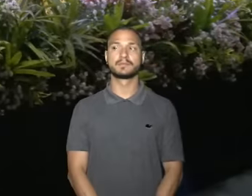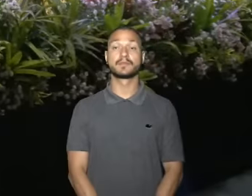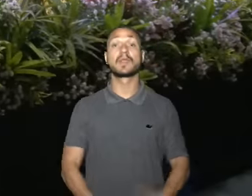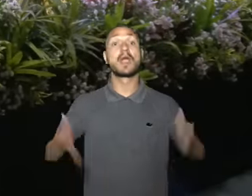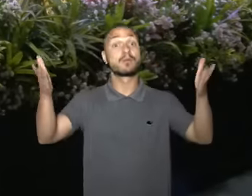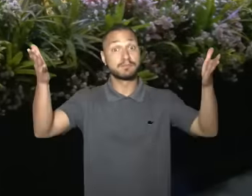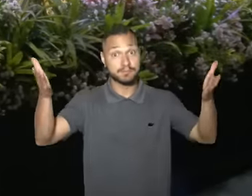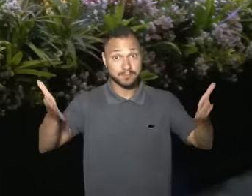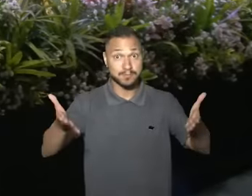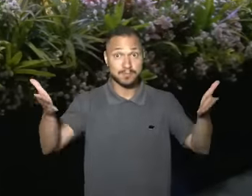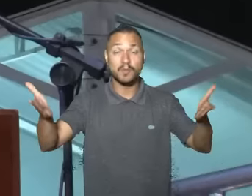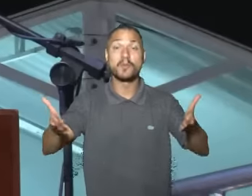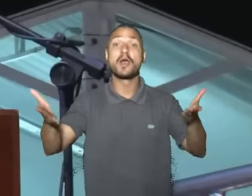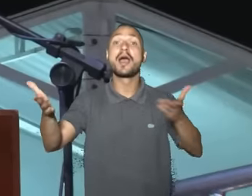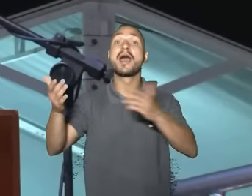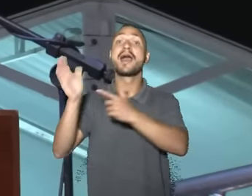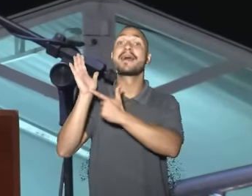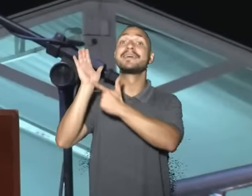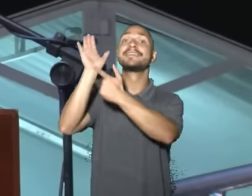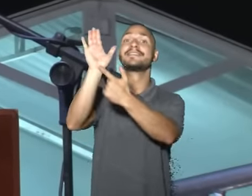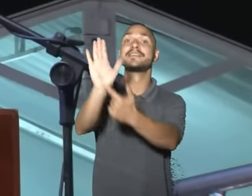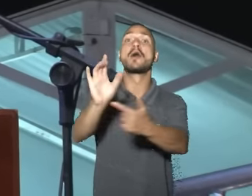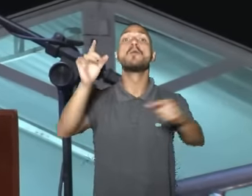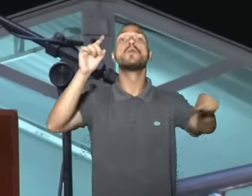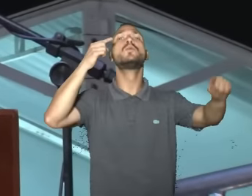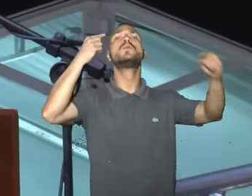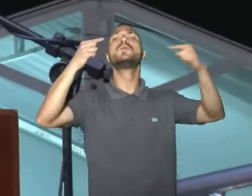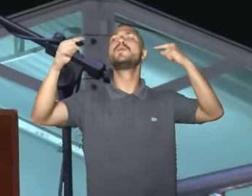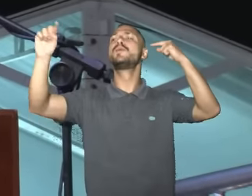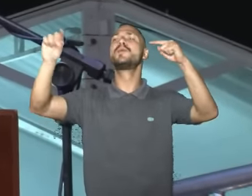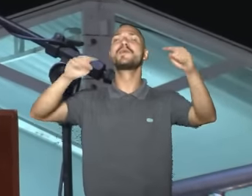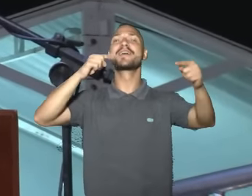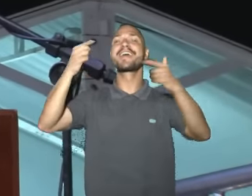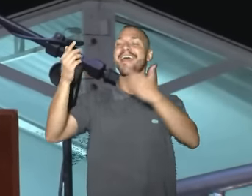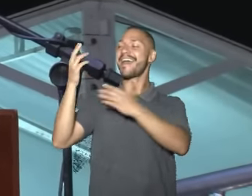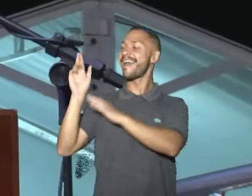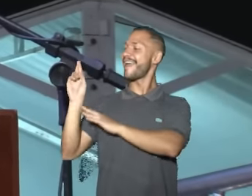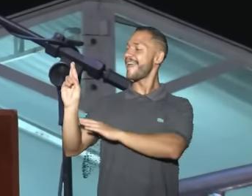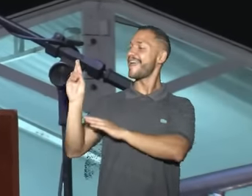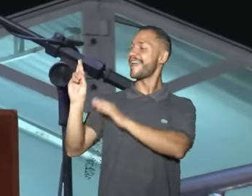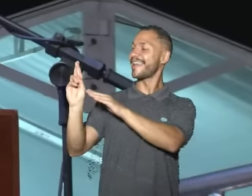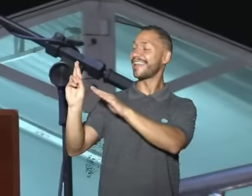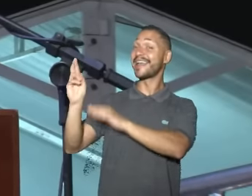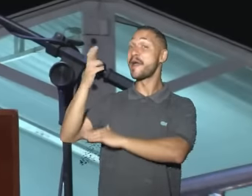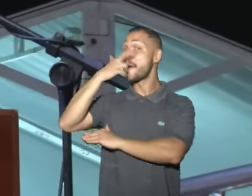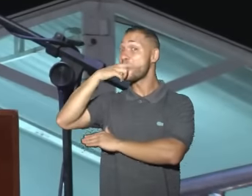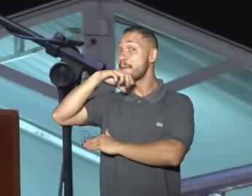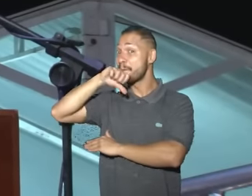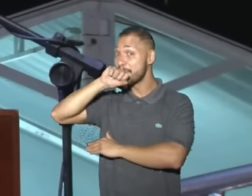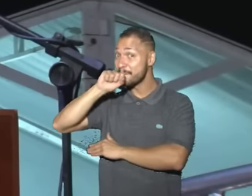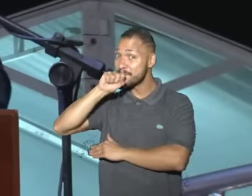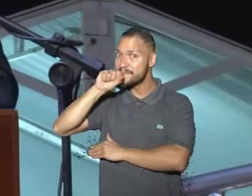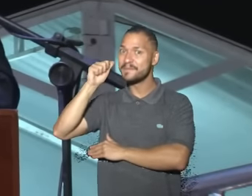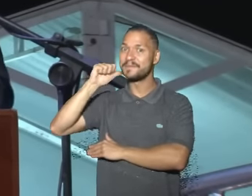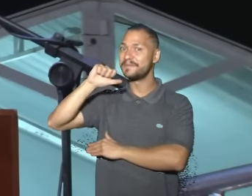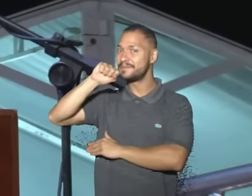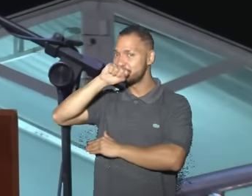Neste instante será apresentado um número musical em homenagem aos pais.